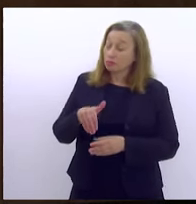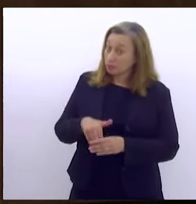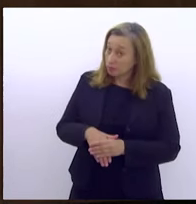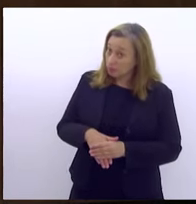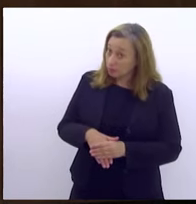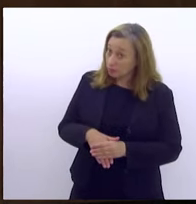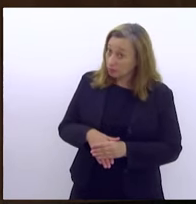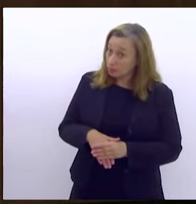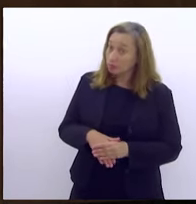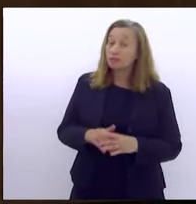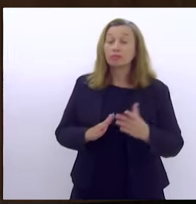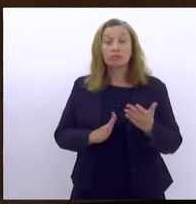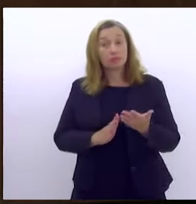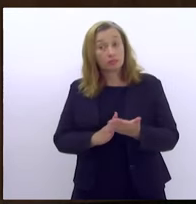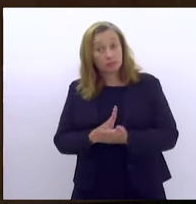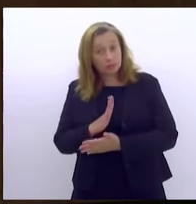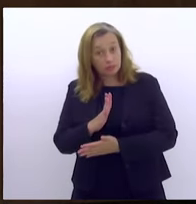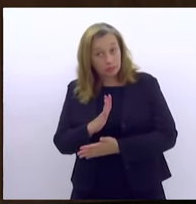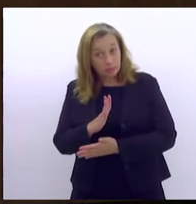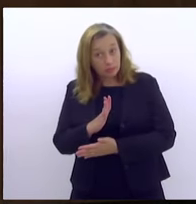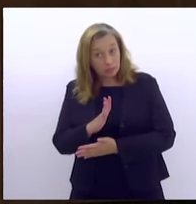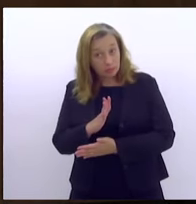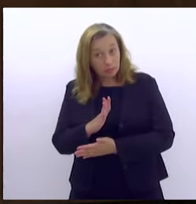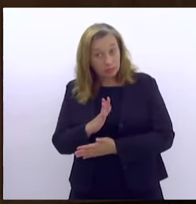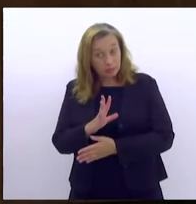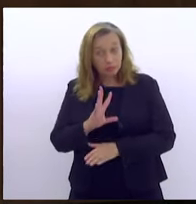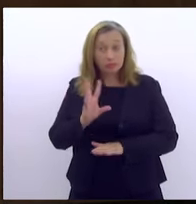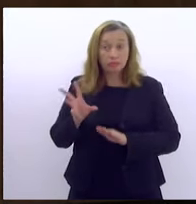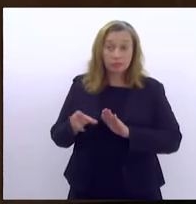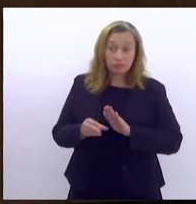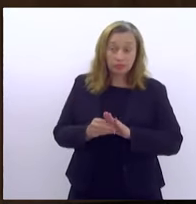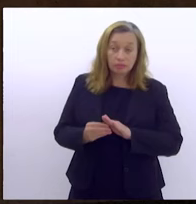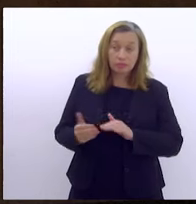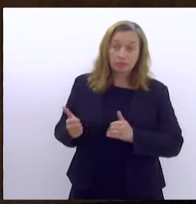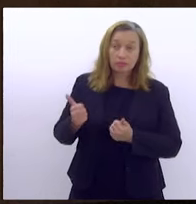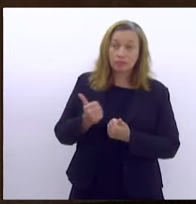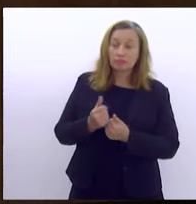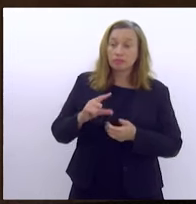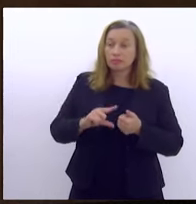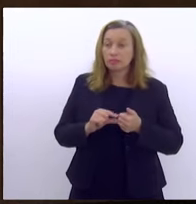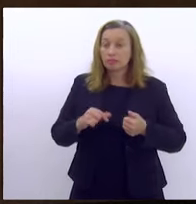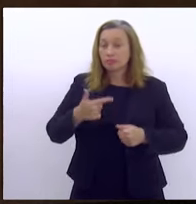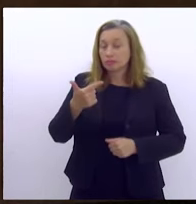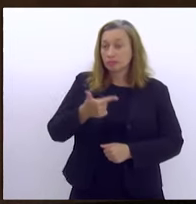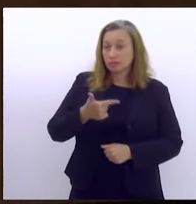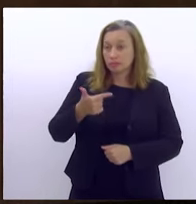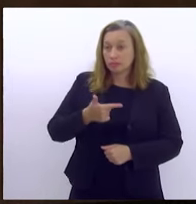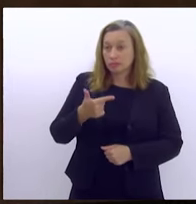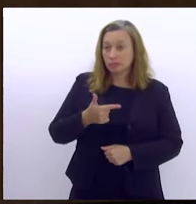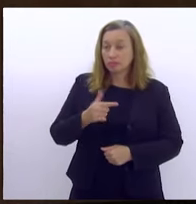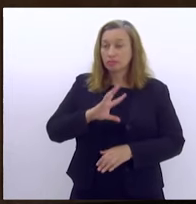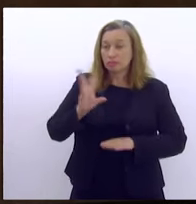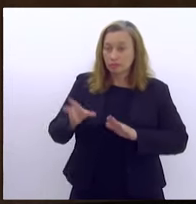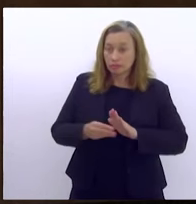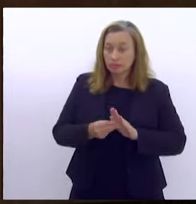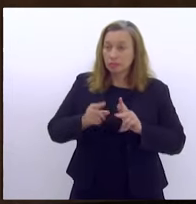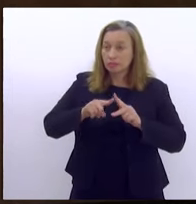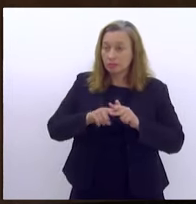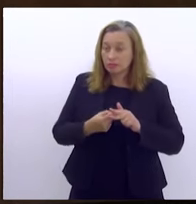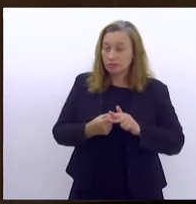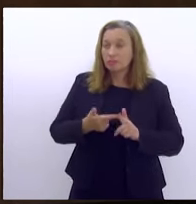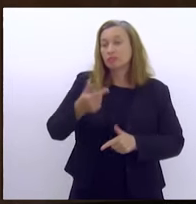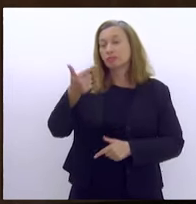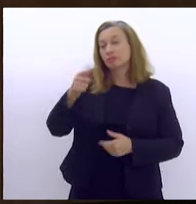no mérito favorável com uma emenda supressiva ao artigo 2º, com uma emenda modificativa ao